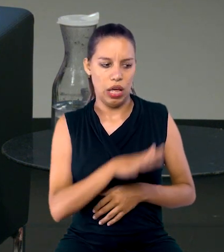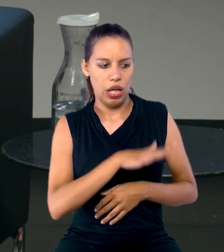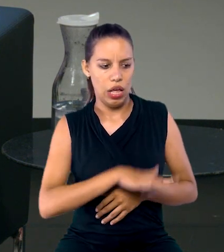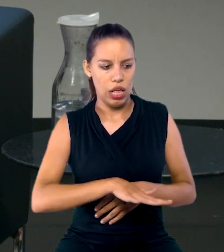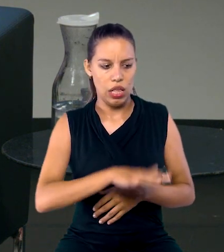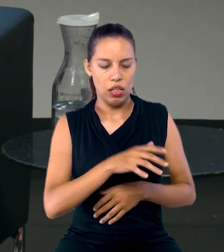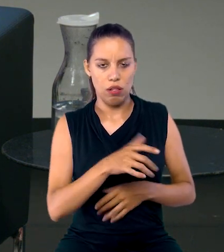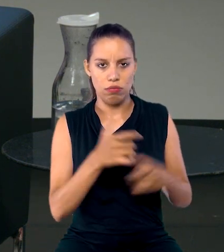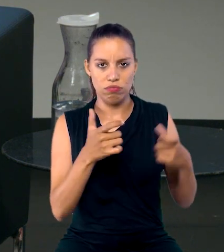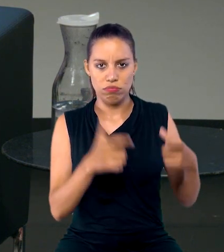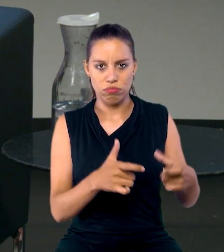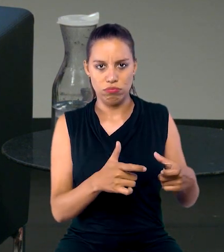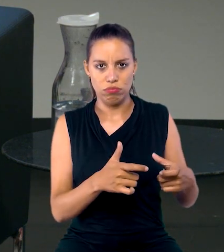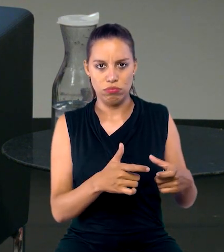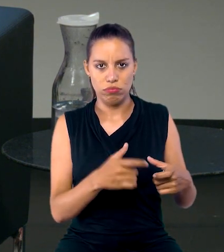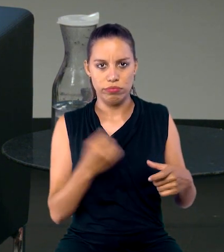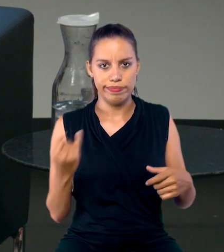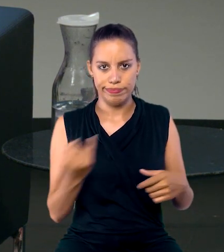são os centros.